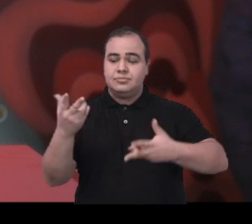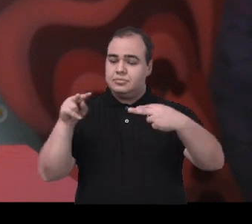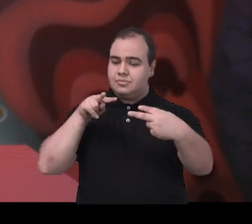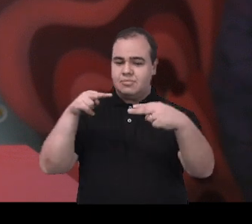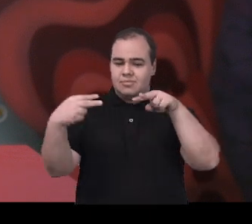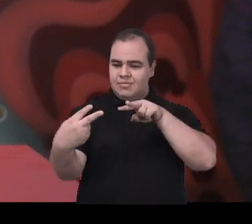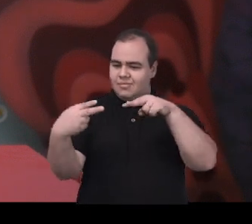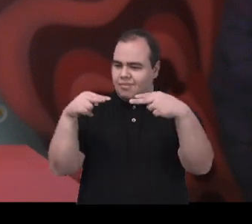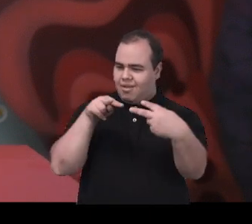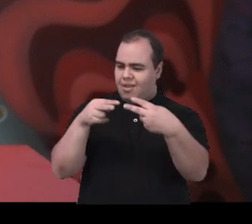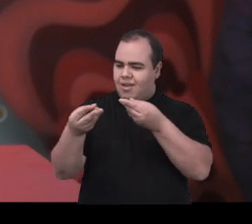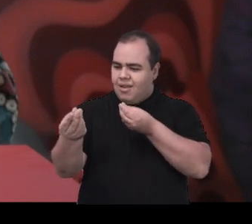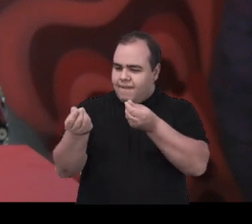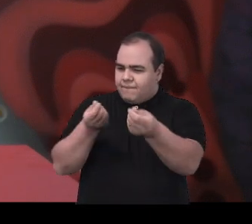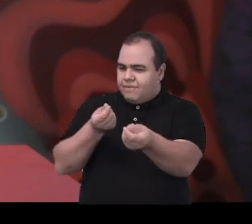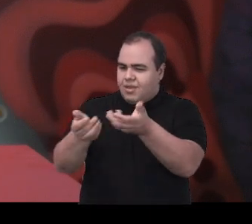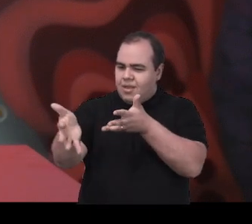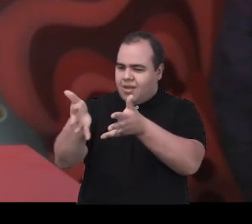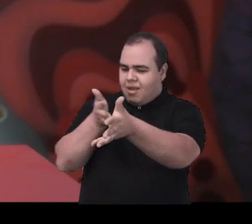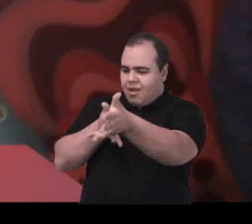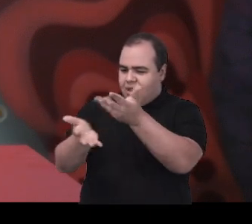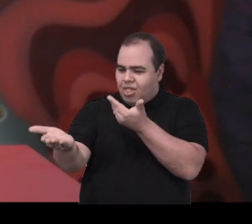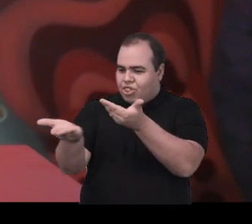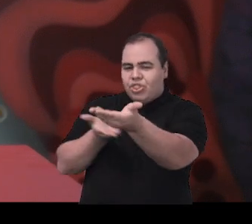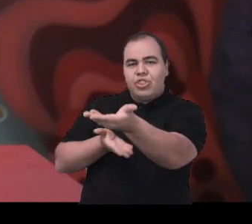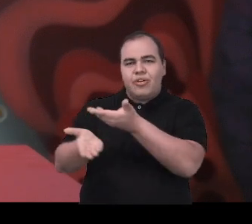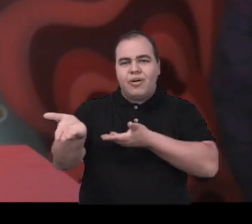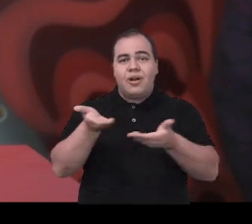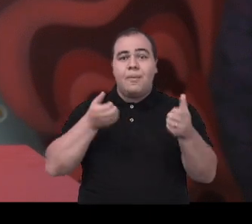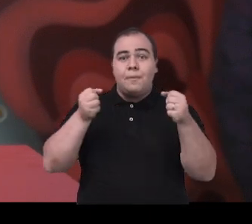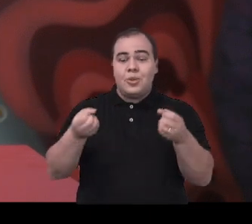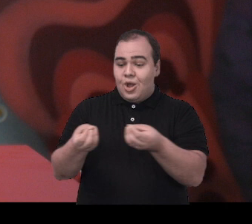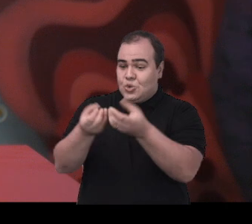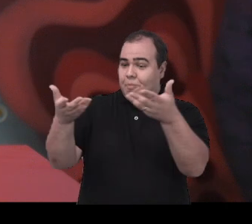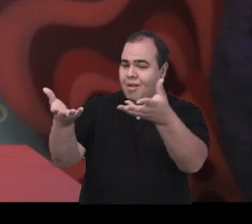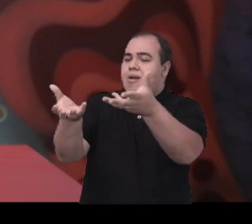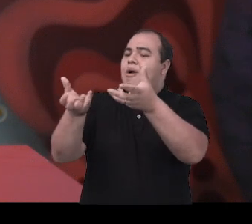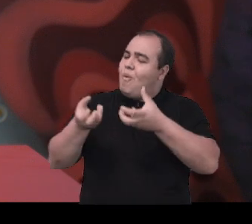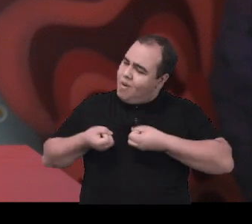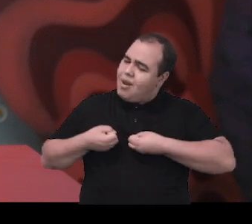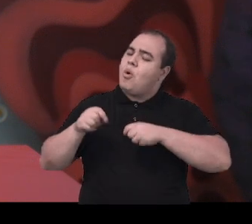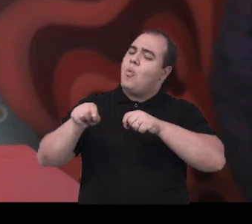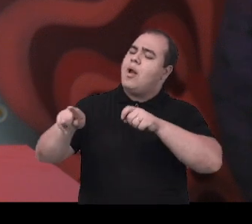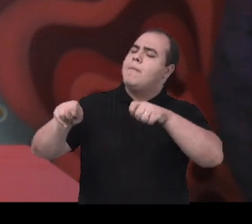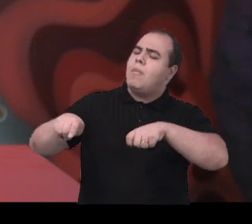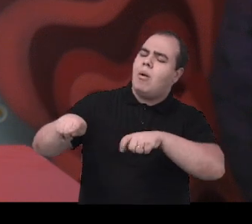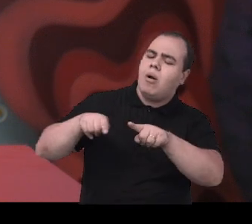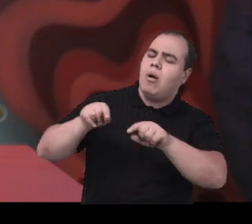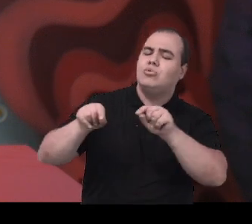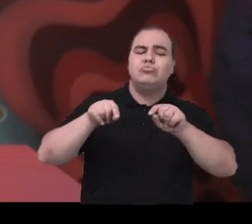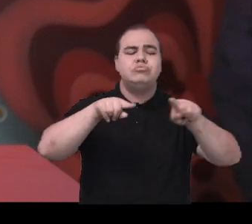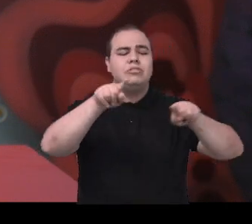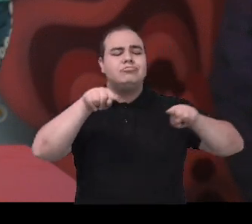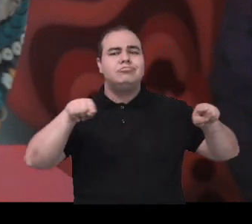outro, do olhar, do passo, da palavra, de poder acolher a surpresa do que pode ser isso, do que pode ser